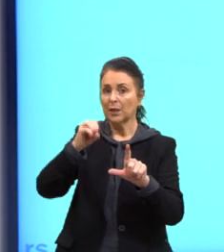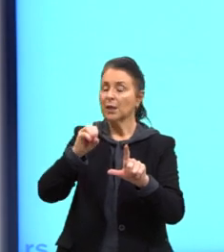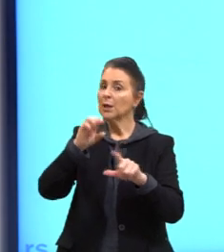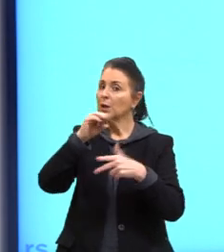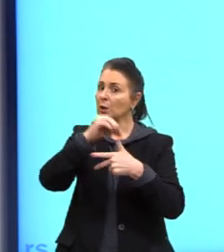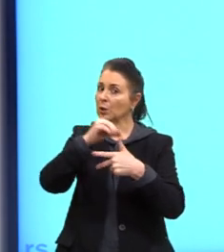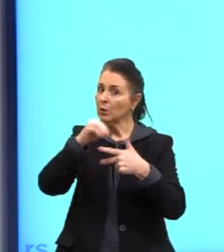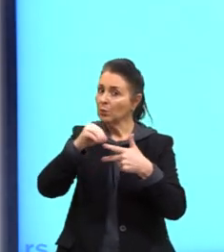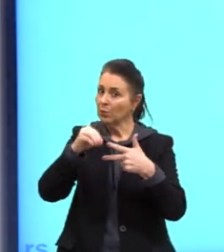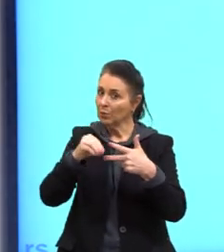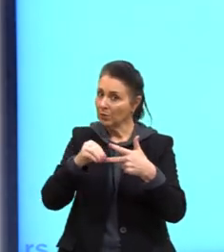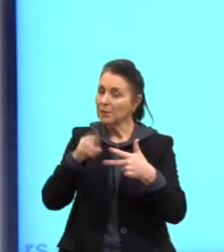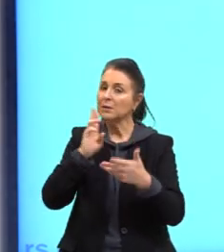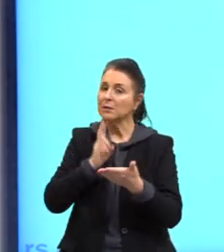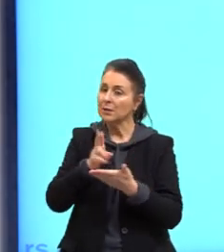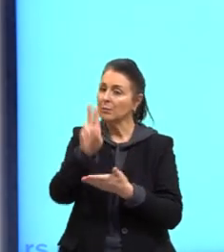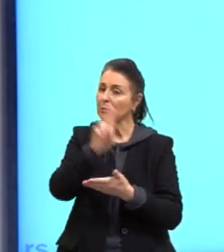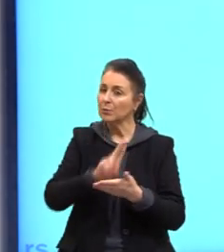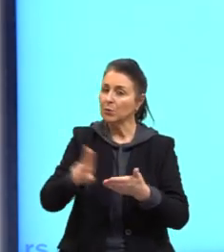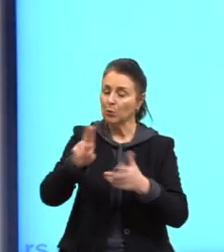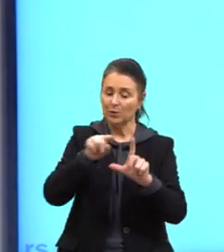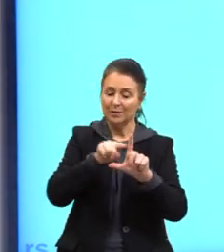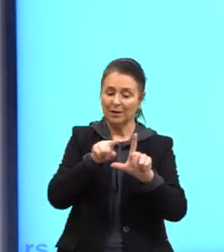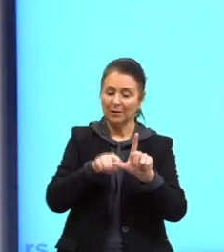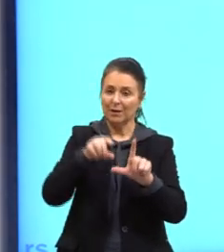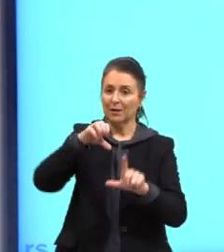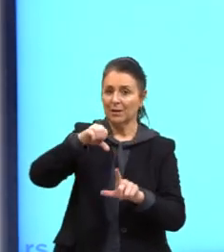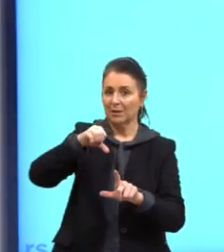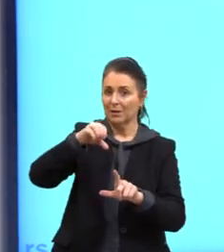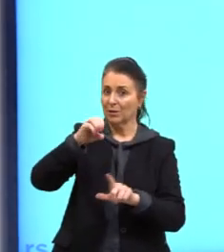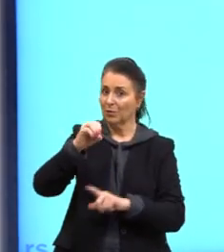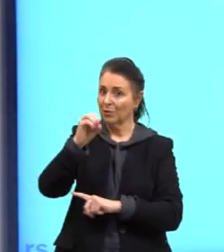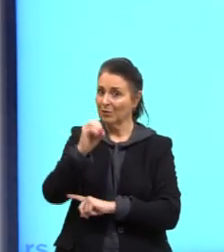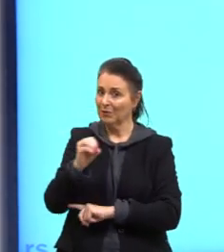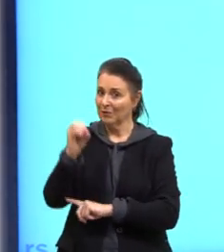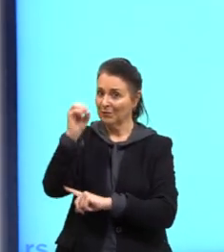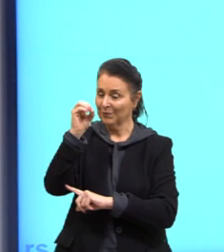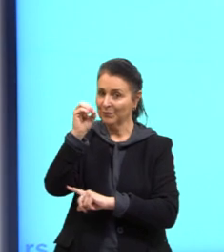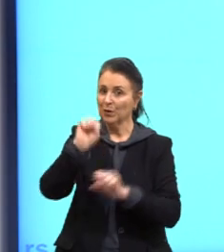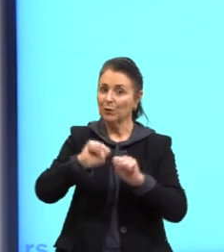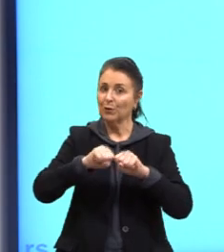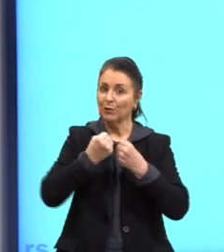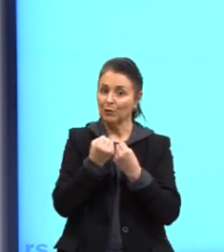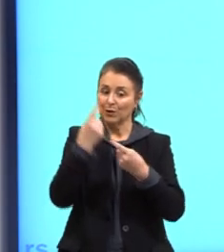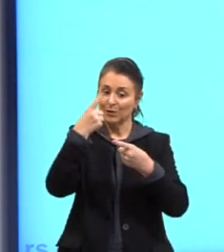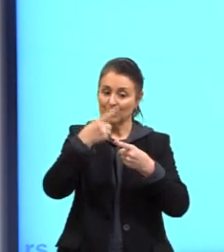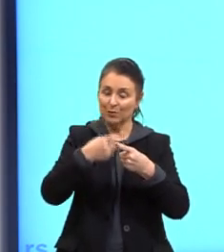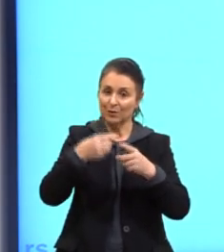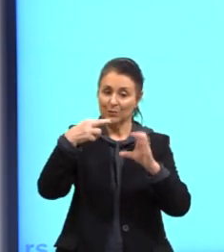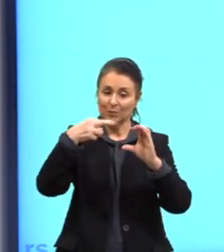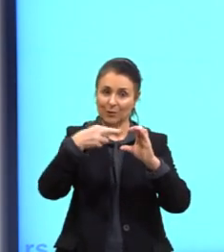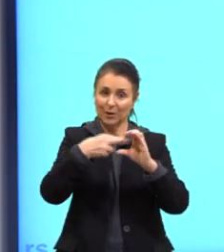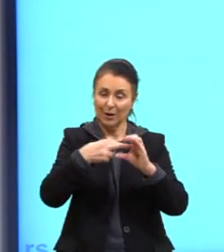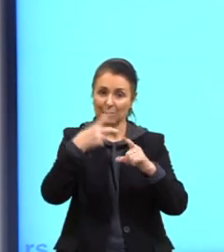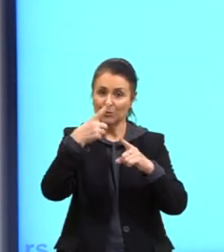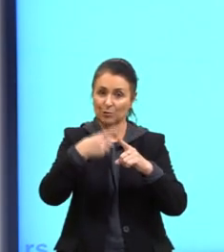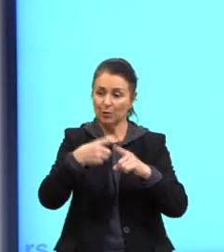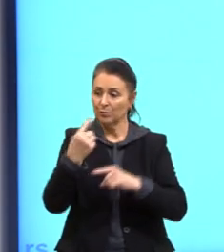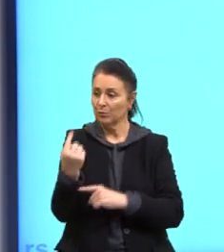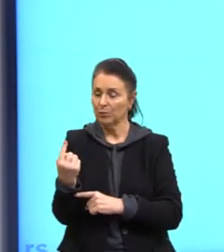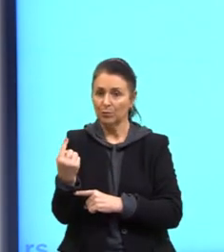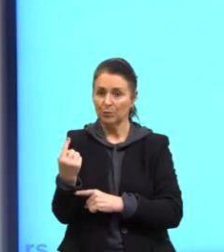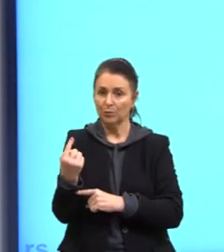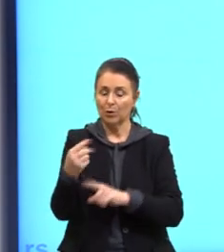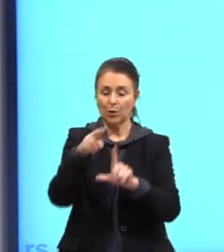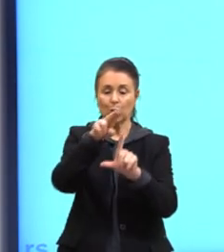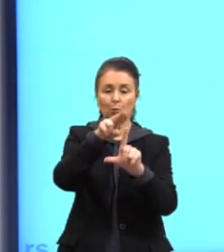vai considerar um seno de 90 né a gente tem força X raio X 1 porque